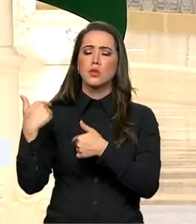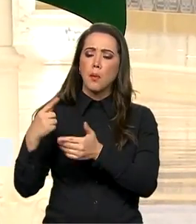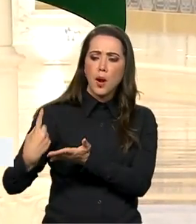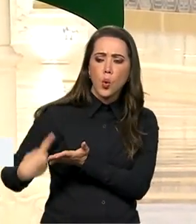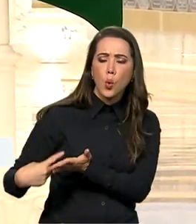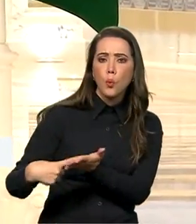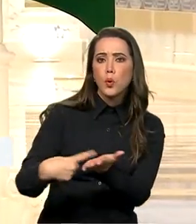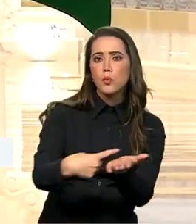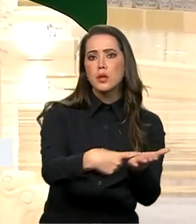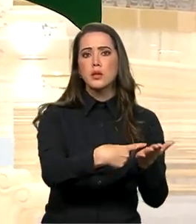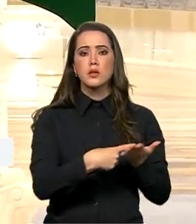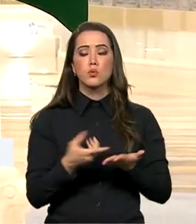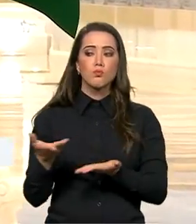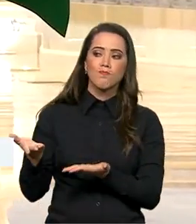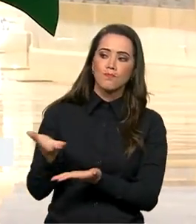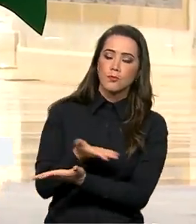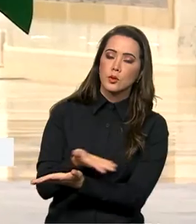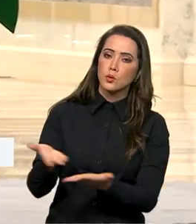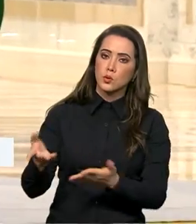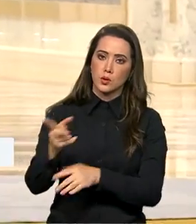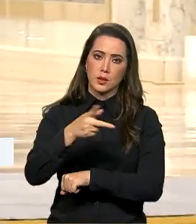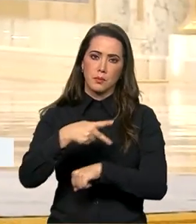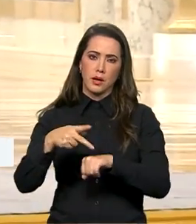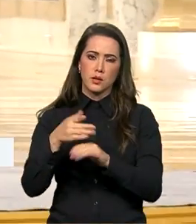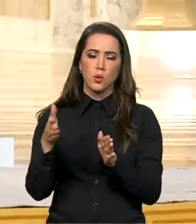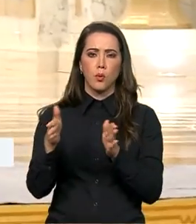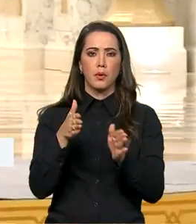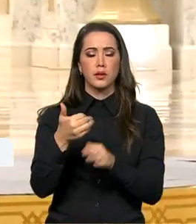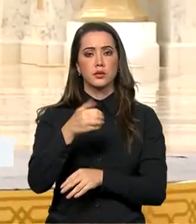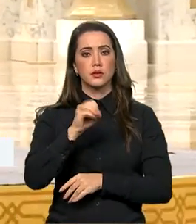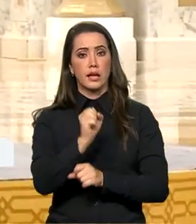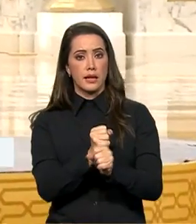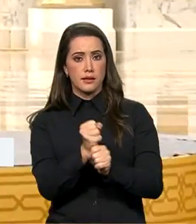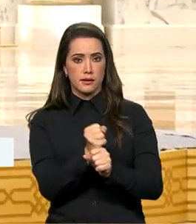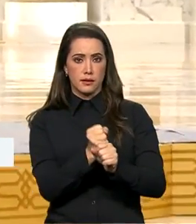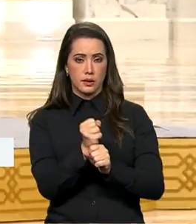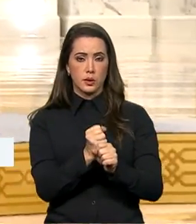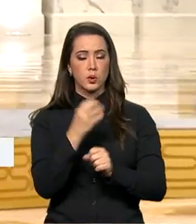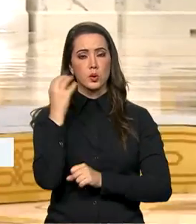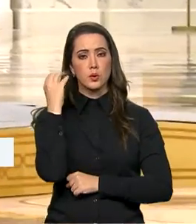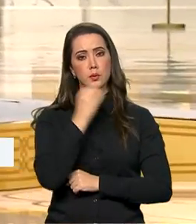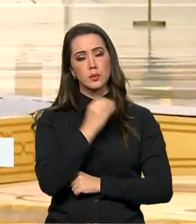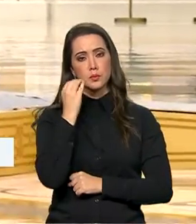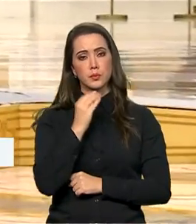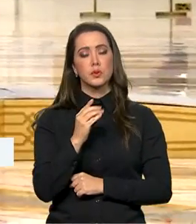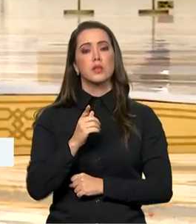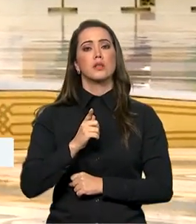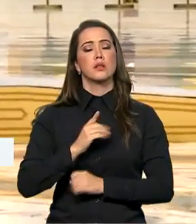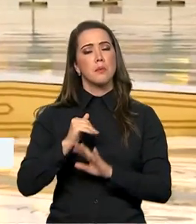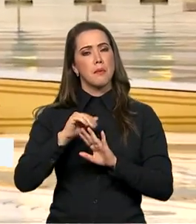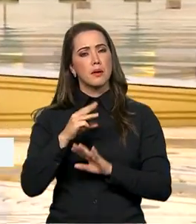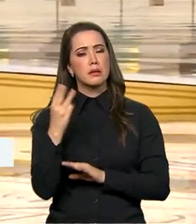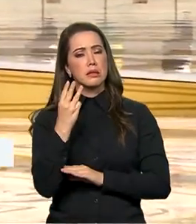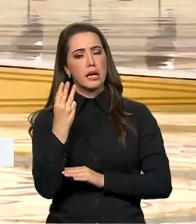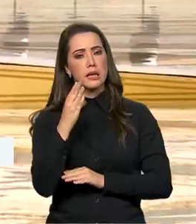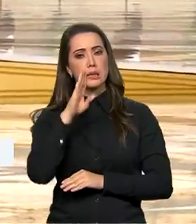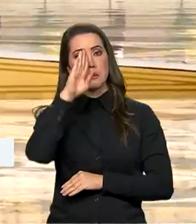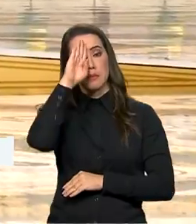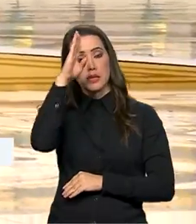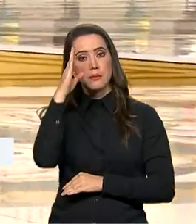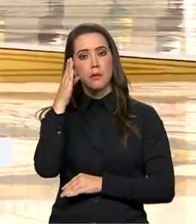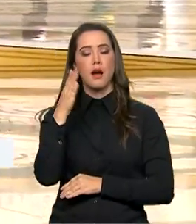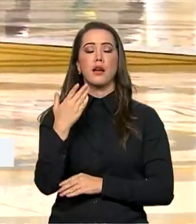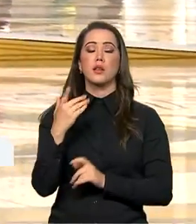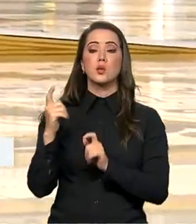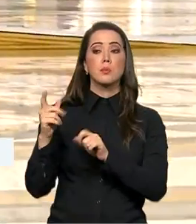as relações entre as nações nos últimos 10 anos. Os Emirados Árabes Unidos estão entre os três principais